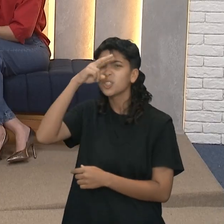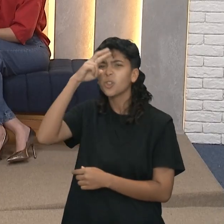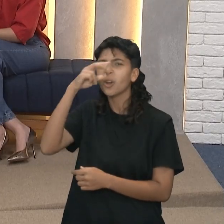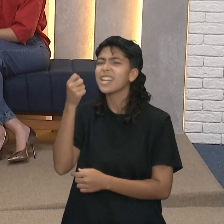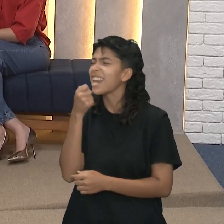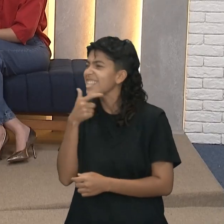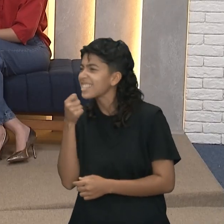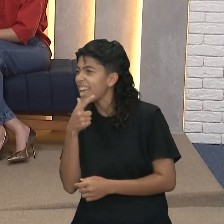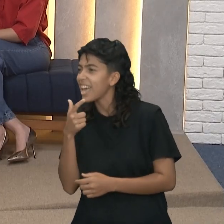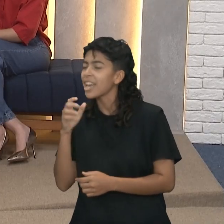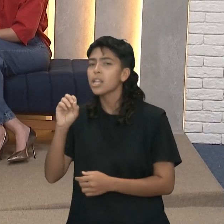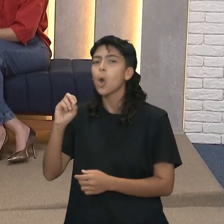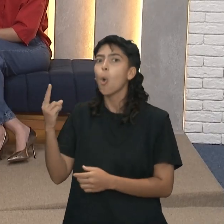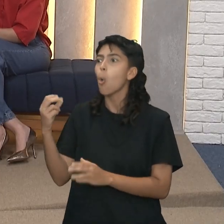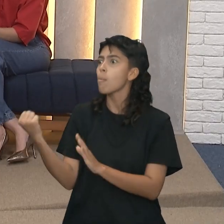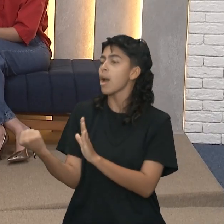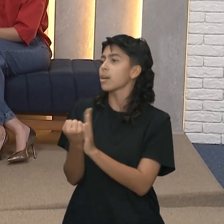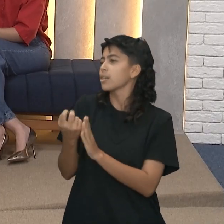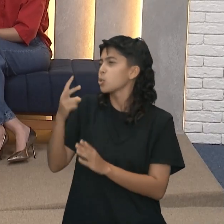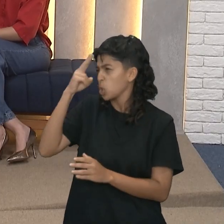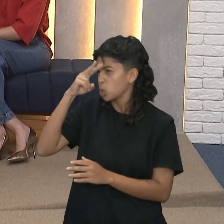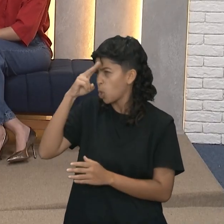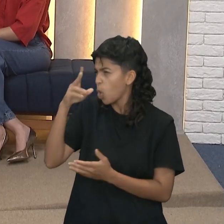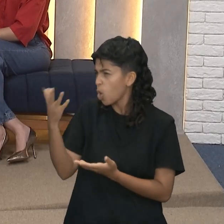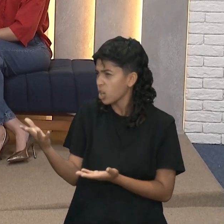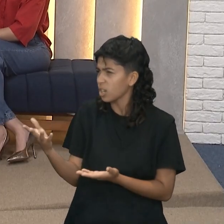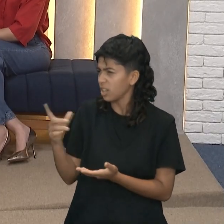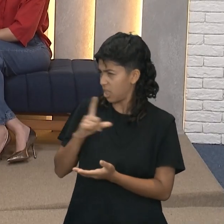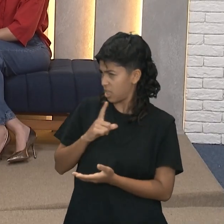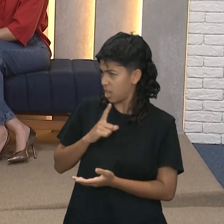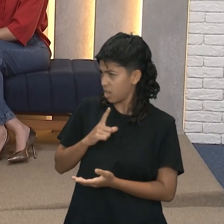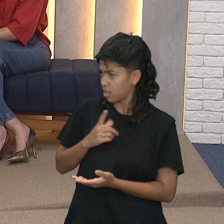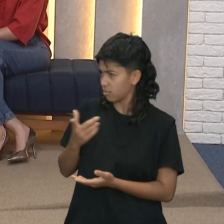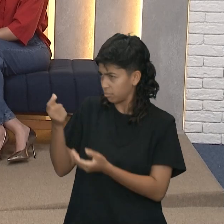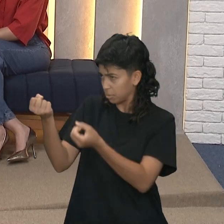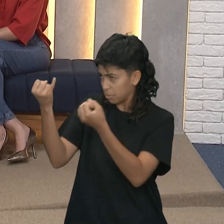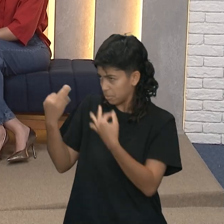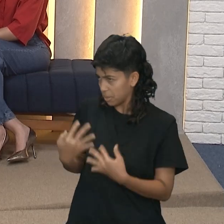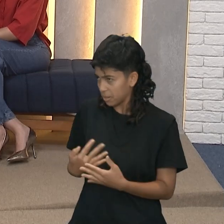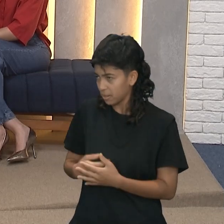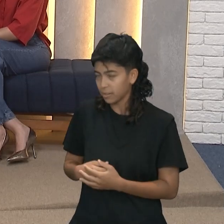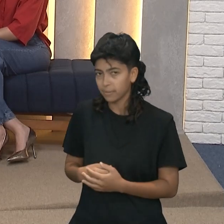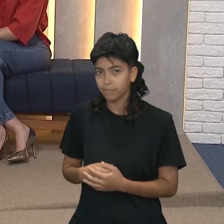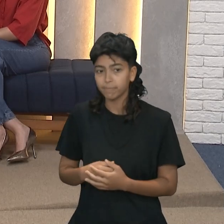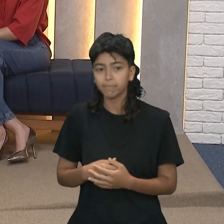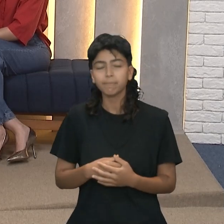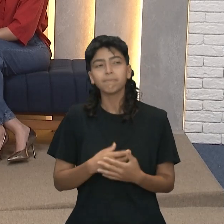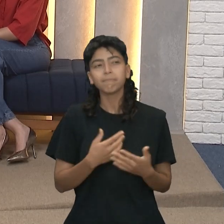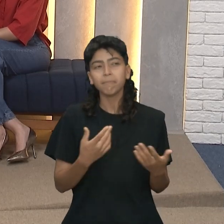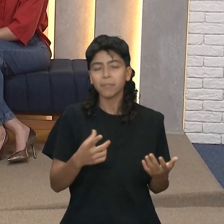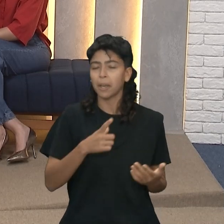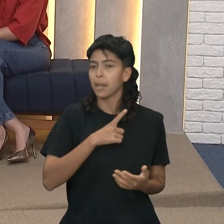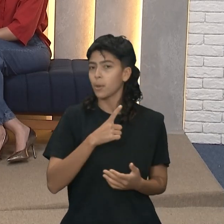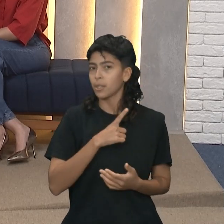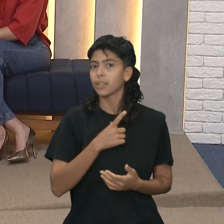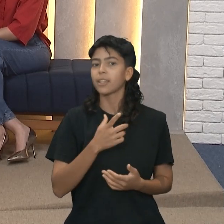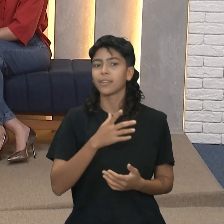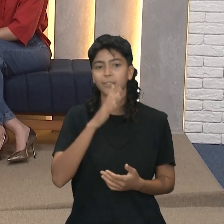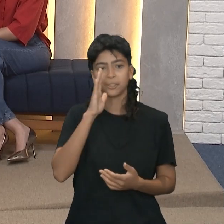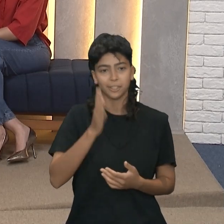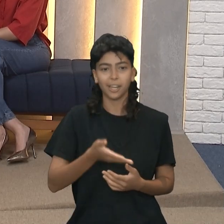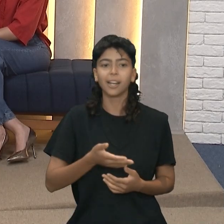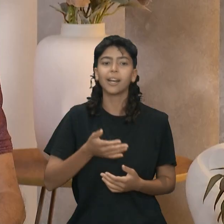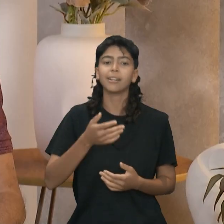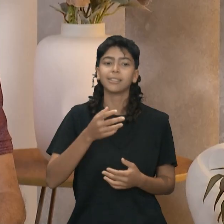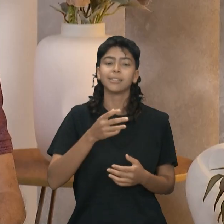durante esse período, assim, que marcou o senhor dentro aqui da UFG? Olha, eu tenho diversos